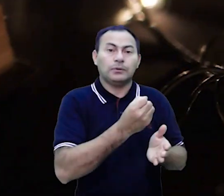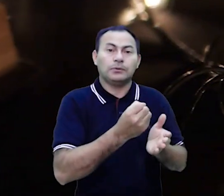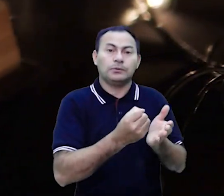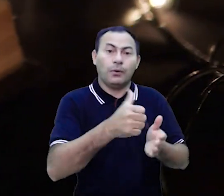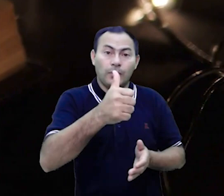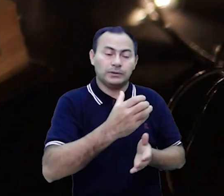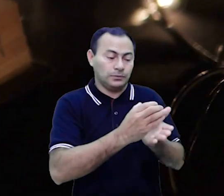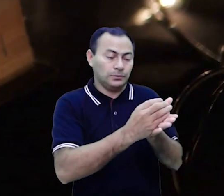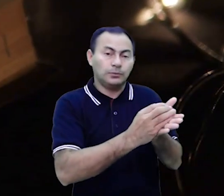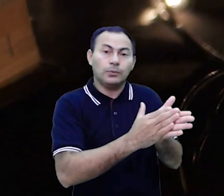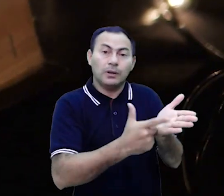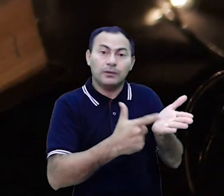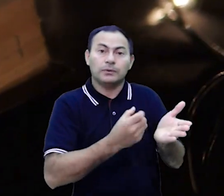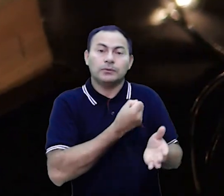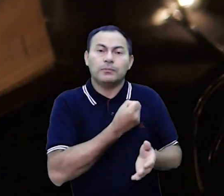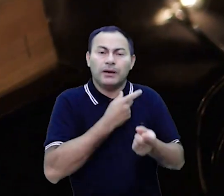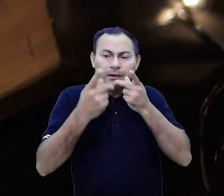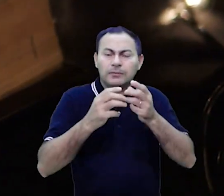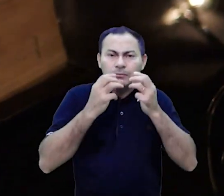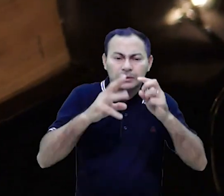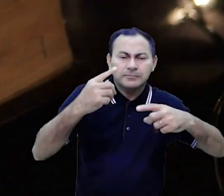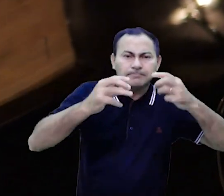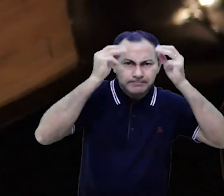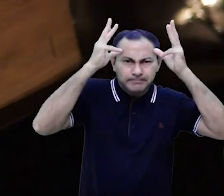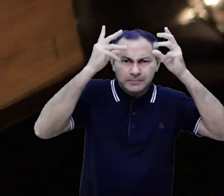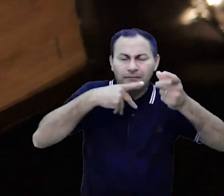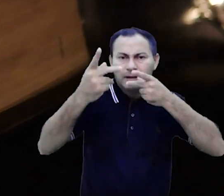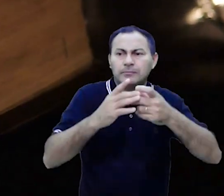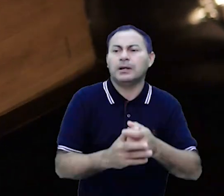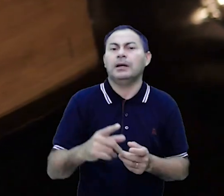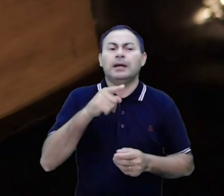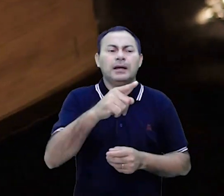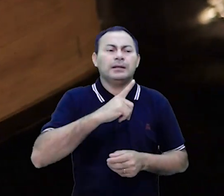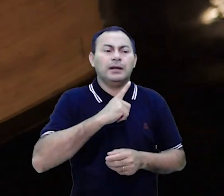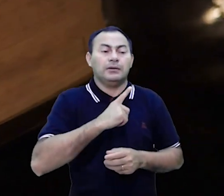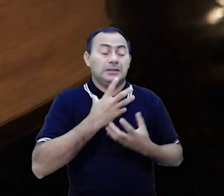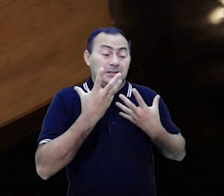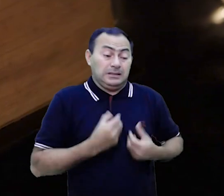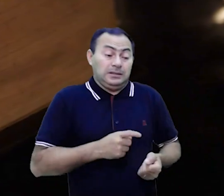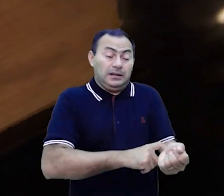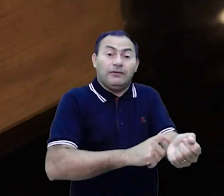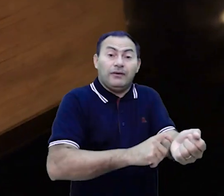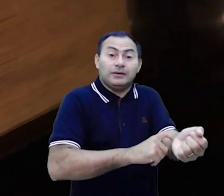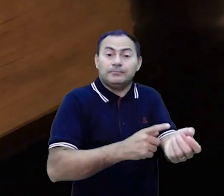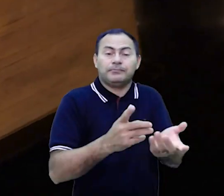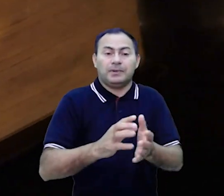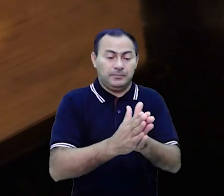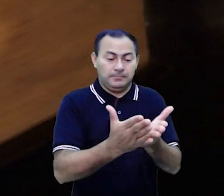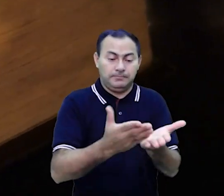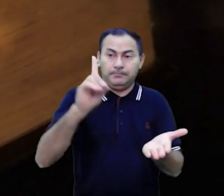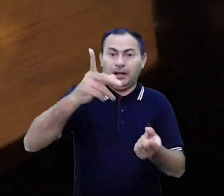outro incidente interessante envolvendo Moisés. Às vezes ouvimos expressões como: ele teve um esgotamento